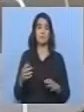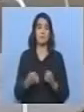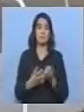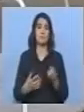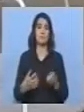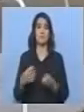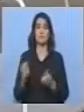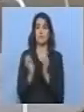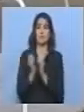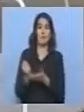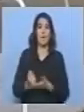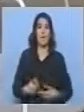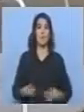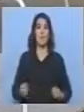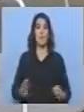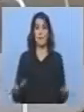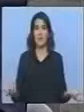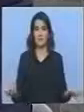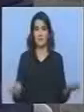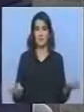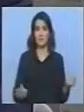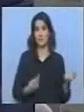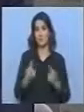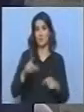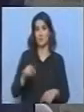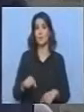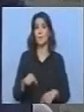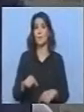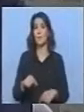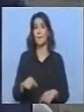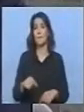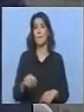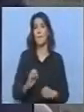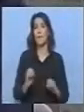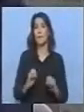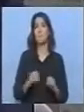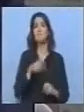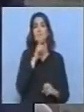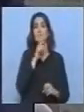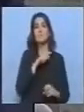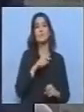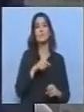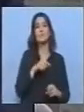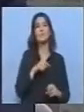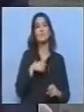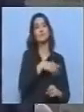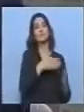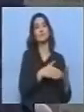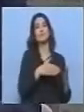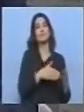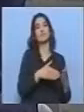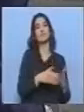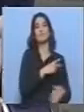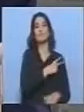e a outro tipo de sistemas de apoio, e muitas vezes também não têm essas oportunidades de frequentar o ensino superior porque não